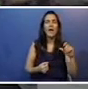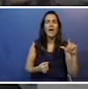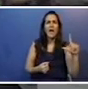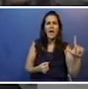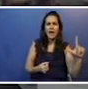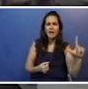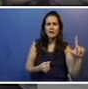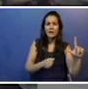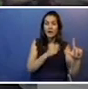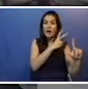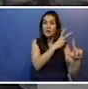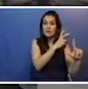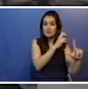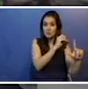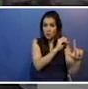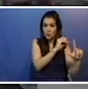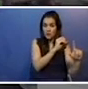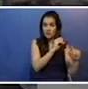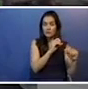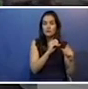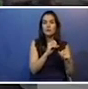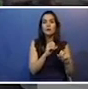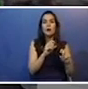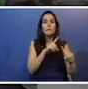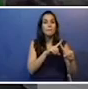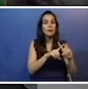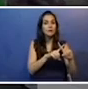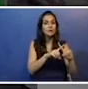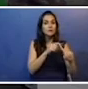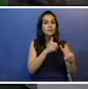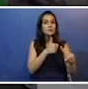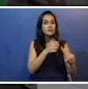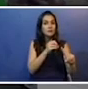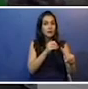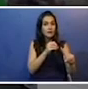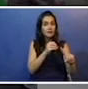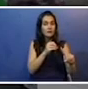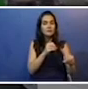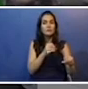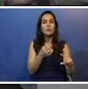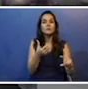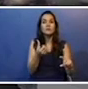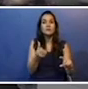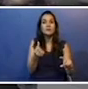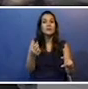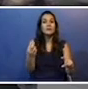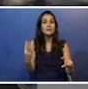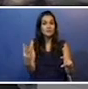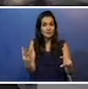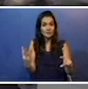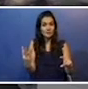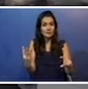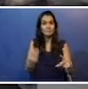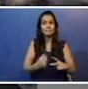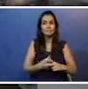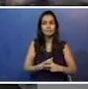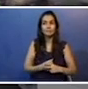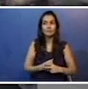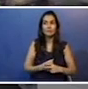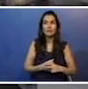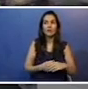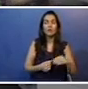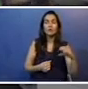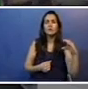mais 10, 60, e mais 3I, 63. Aí temos CI,